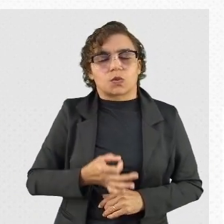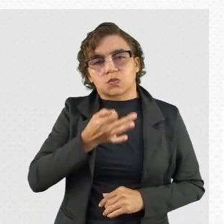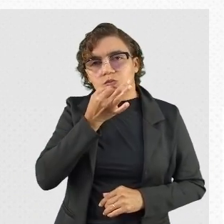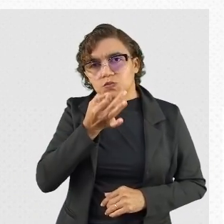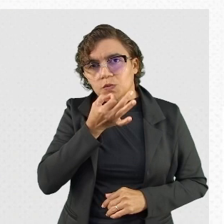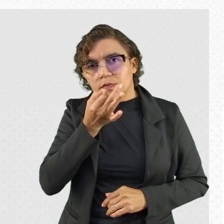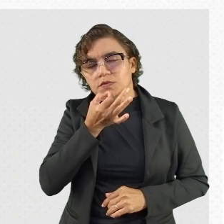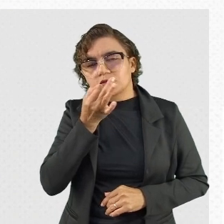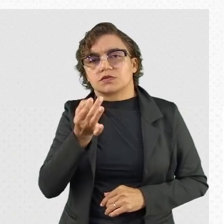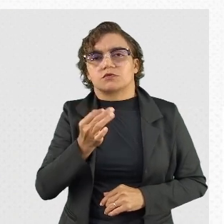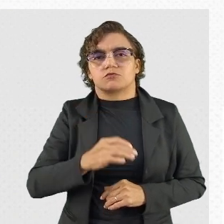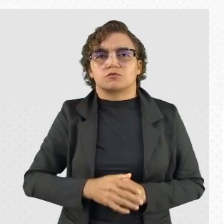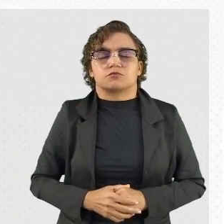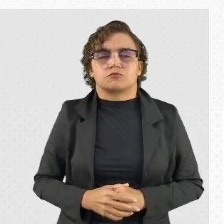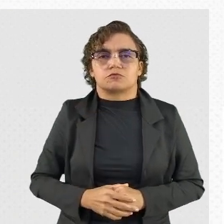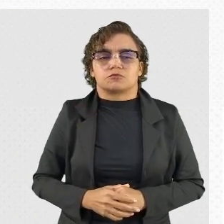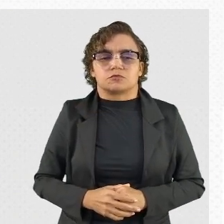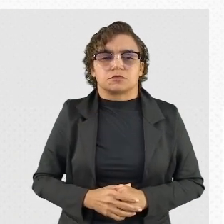dessa